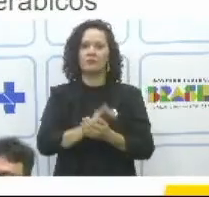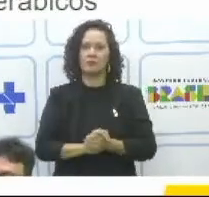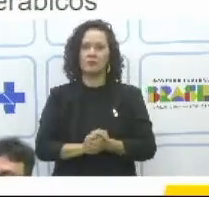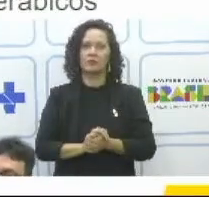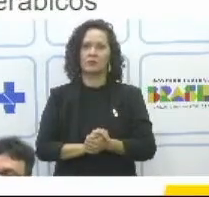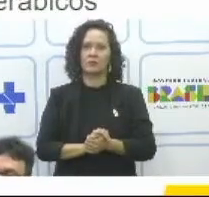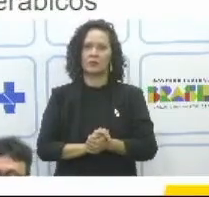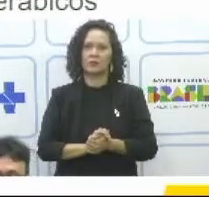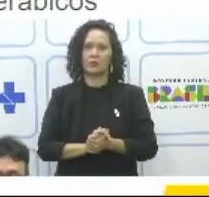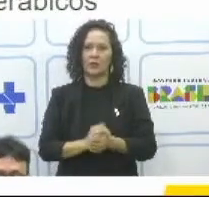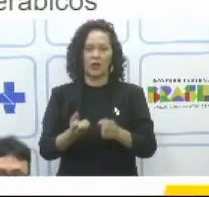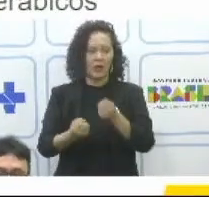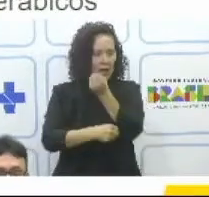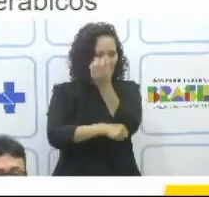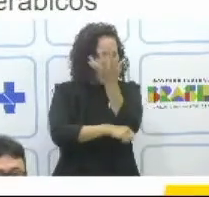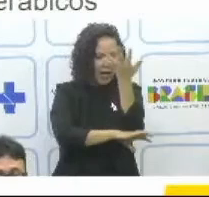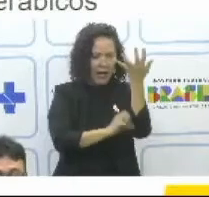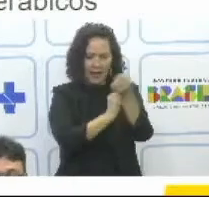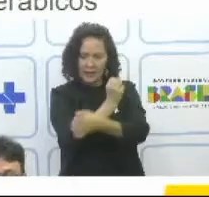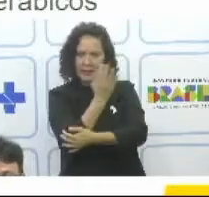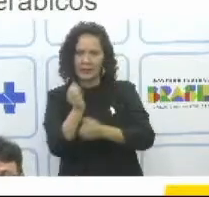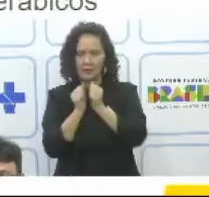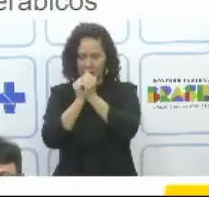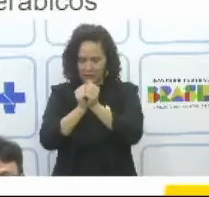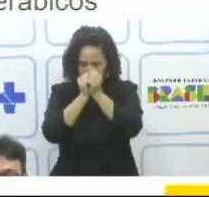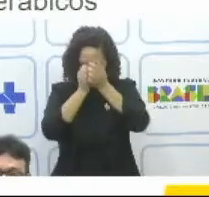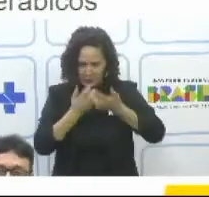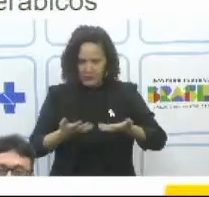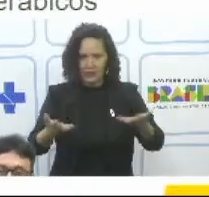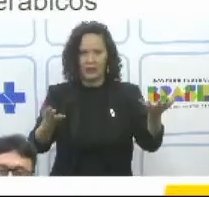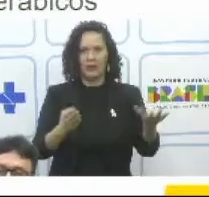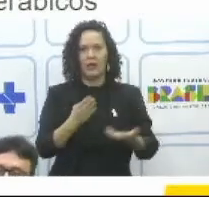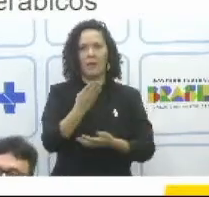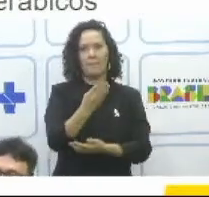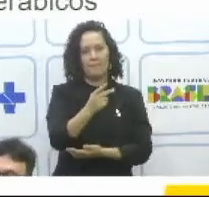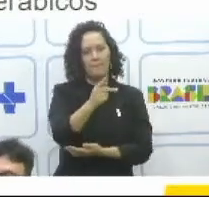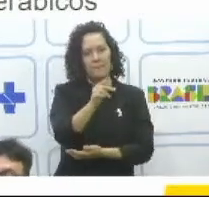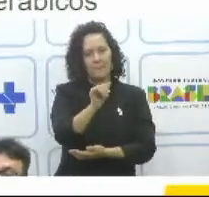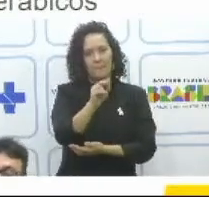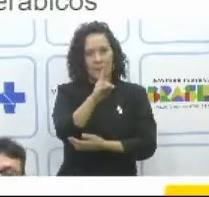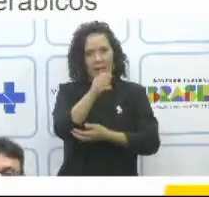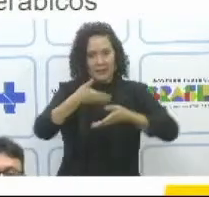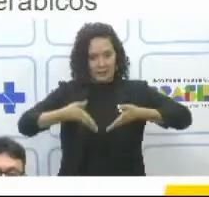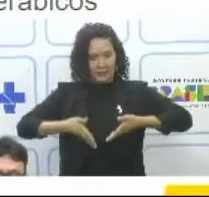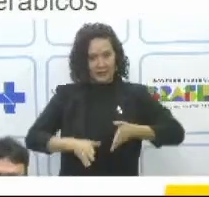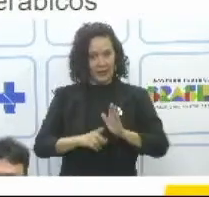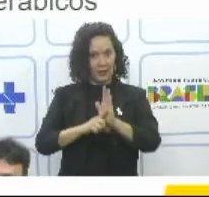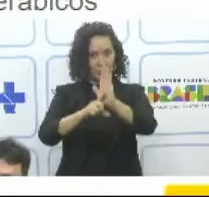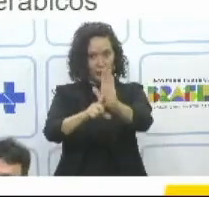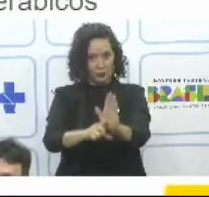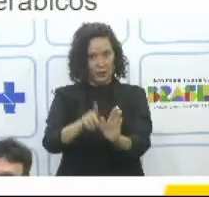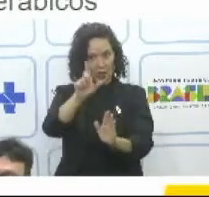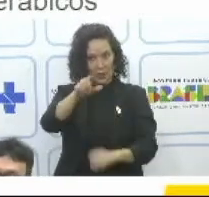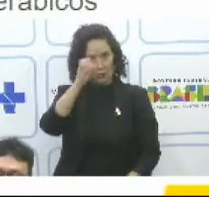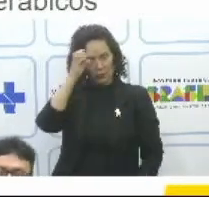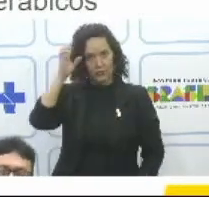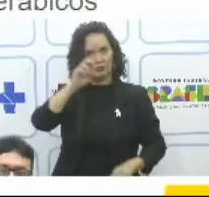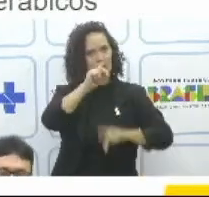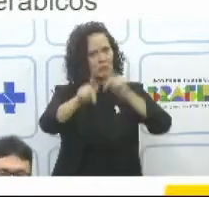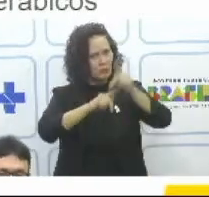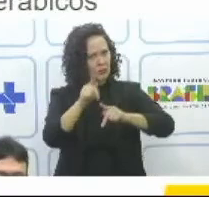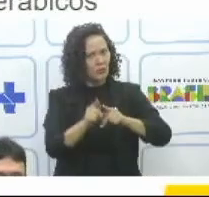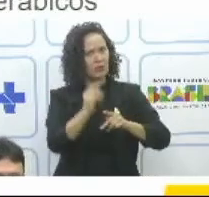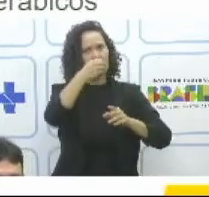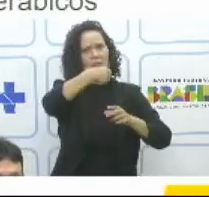dos raizeiros, das benzedeiras, das parteiras, que são conhecimento tradicional do nosso povo, também é reconhecida na